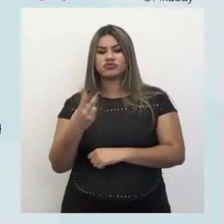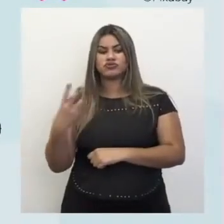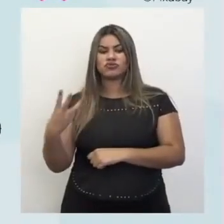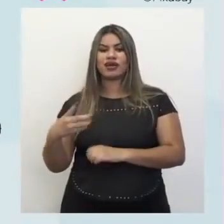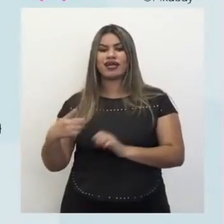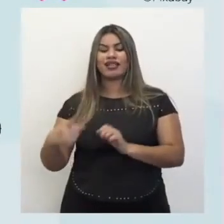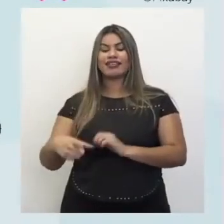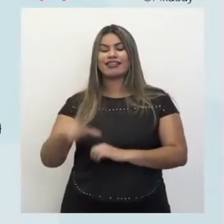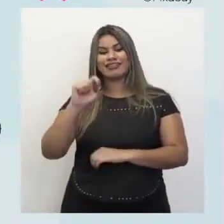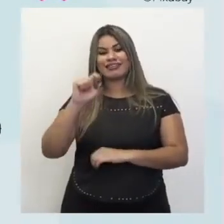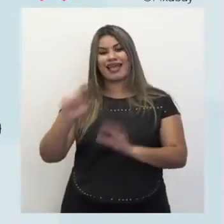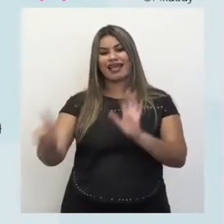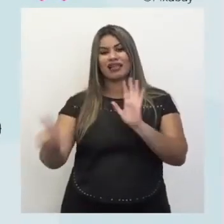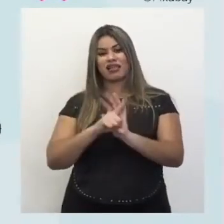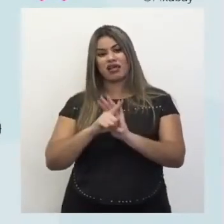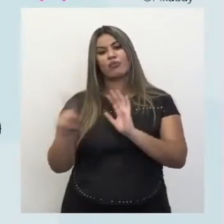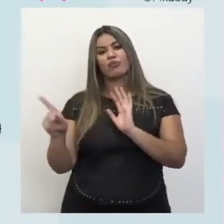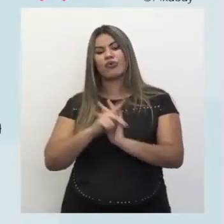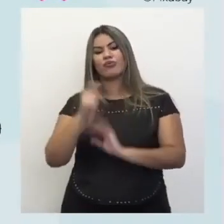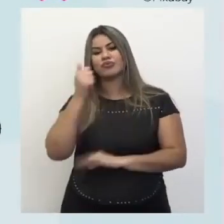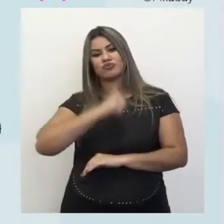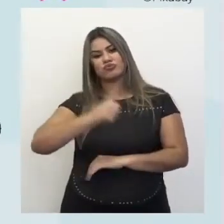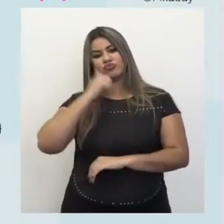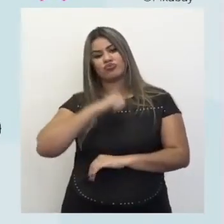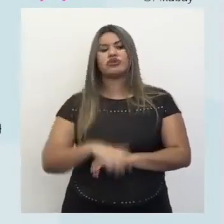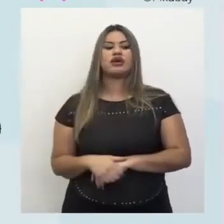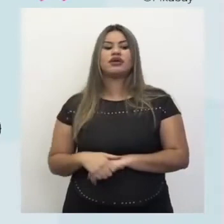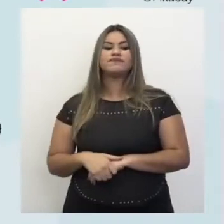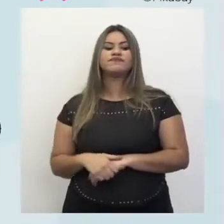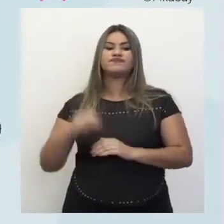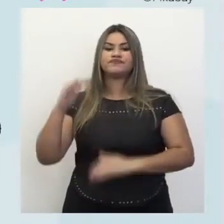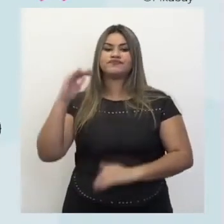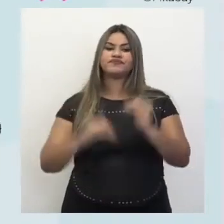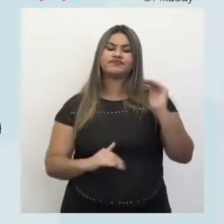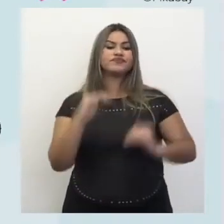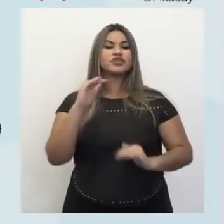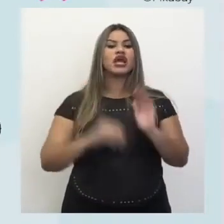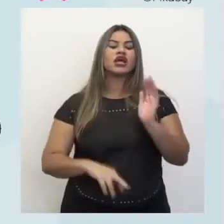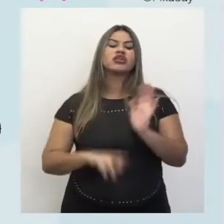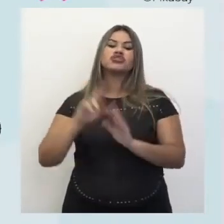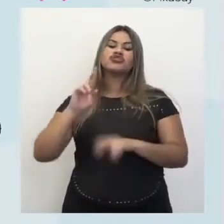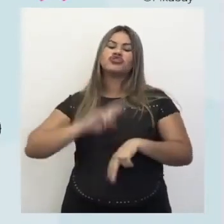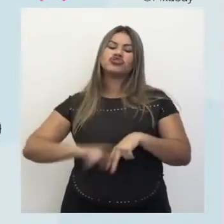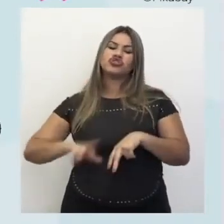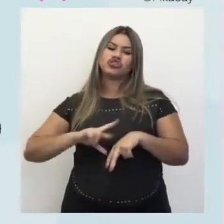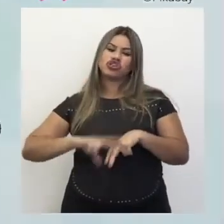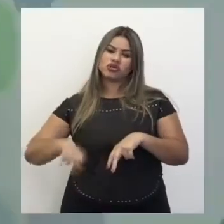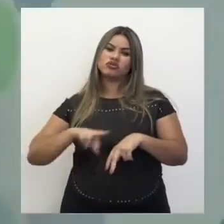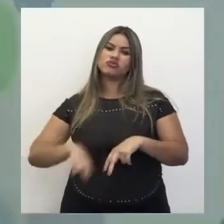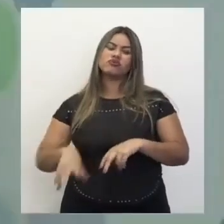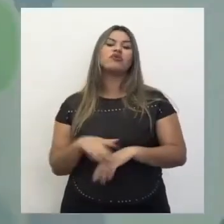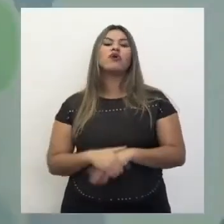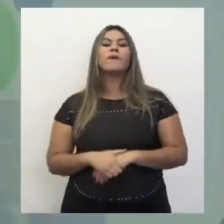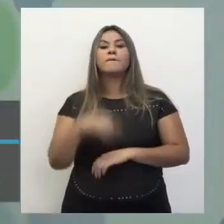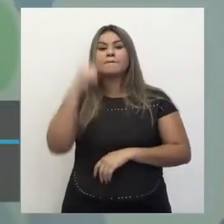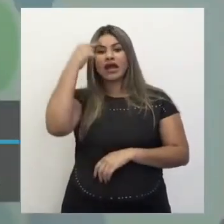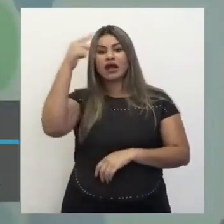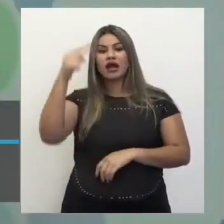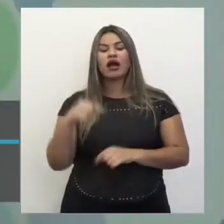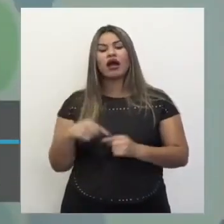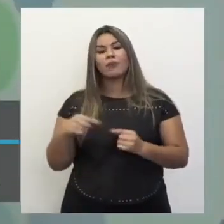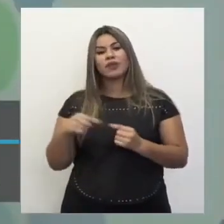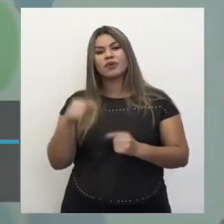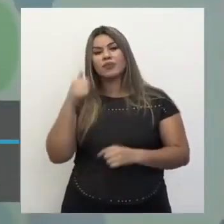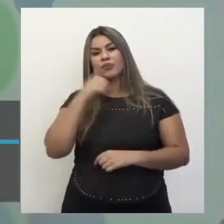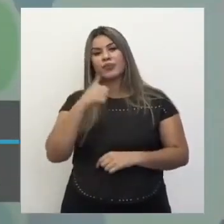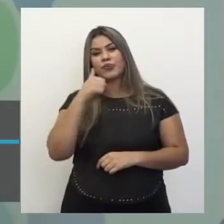mulher, digamos assim, e depois falamos sobre desigualdade de gênero, né? Inclusive mostrando como que a condição da mulher